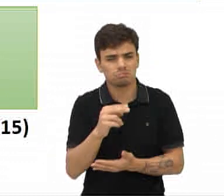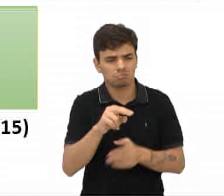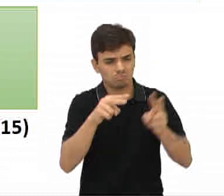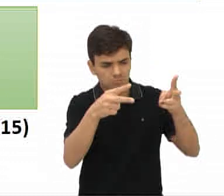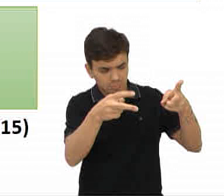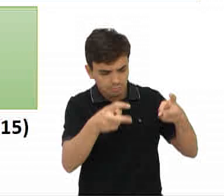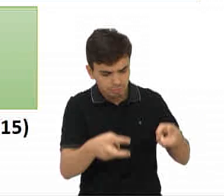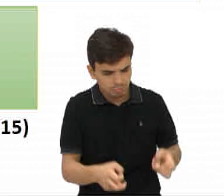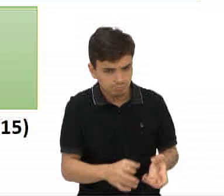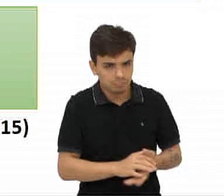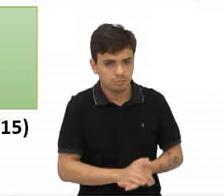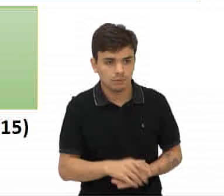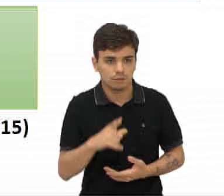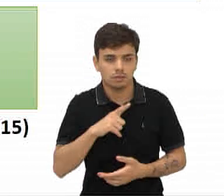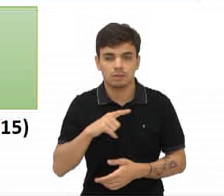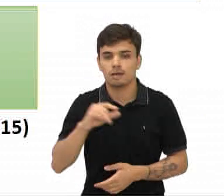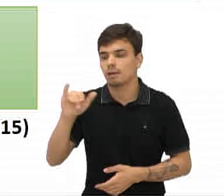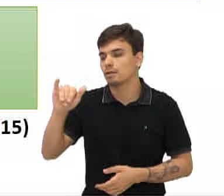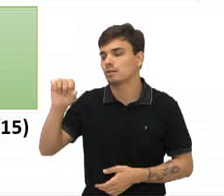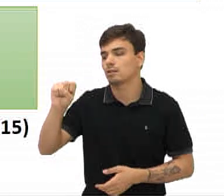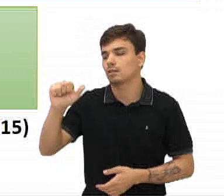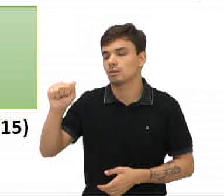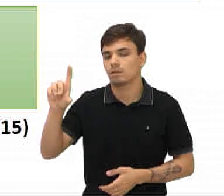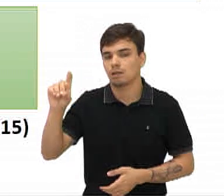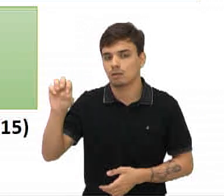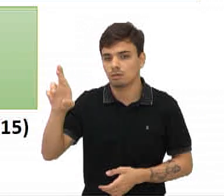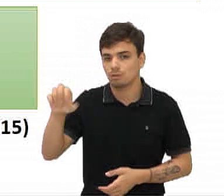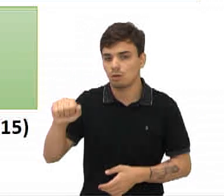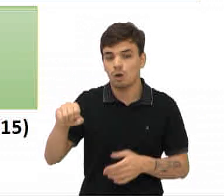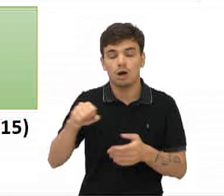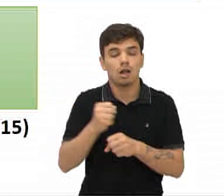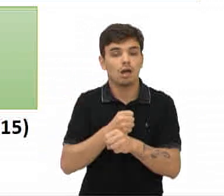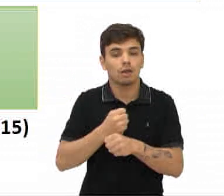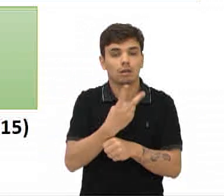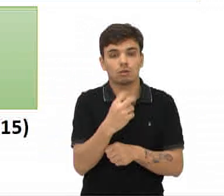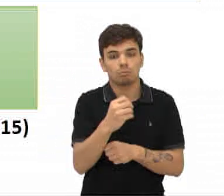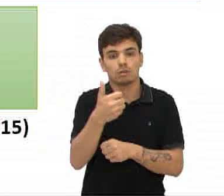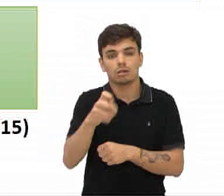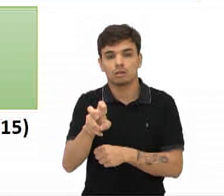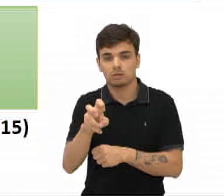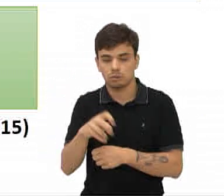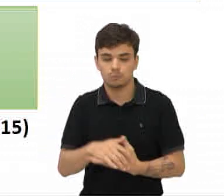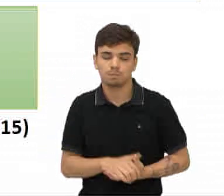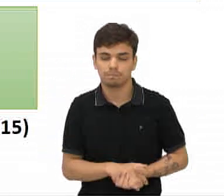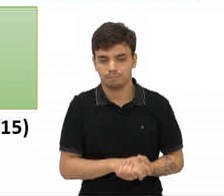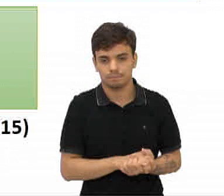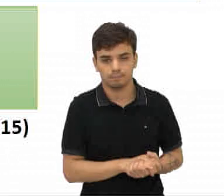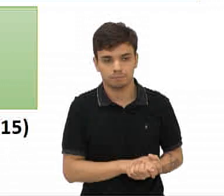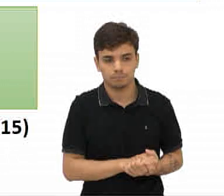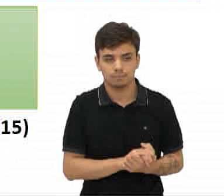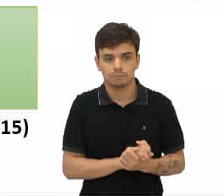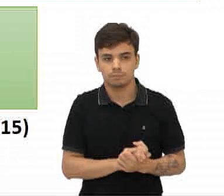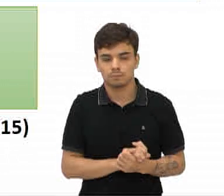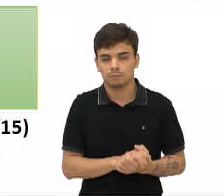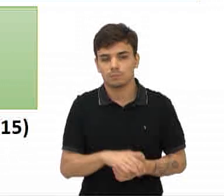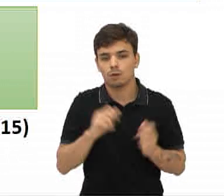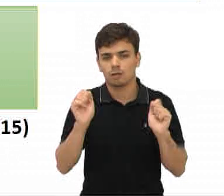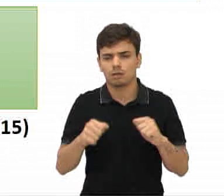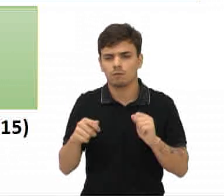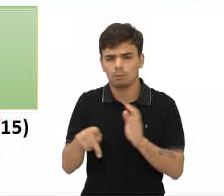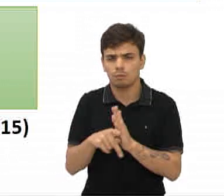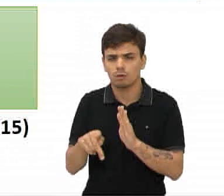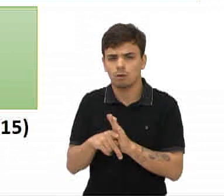tem a Isadora Peter Furtado no Enem de 2015. Olha o que ela fala. Conforme previsto pela